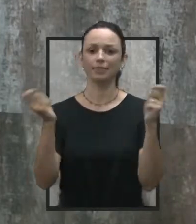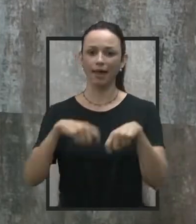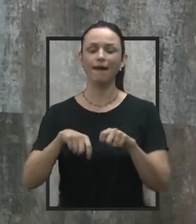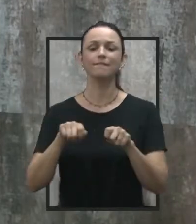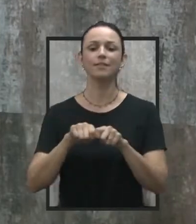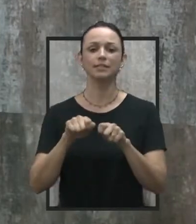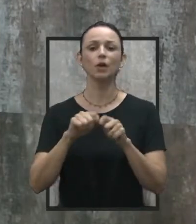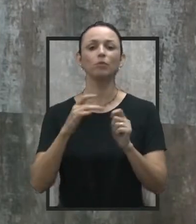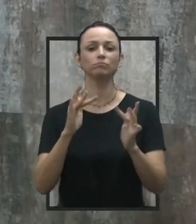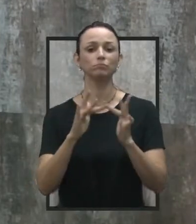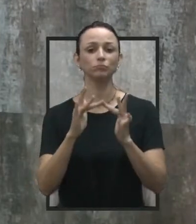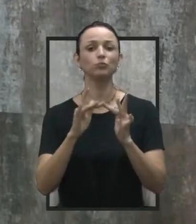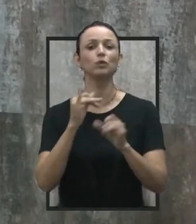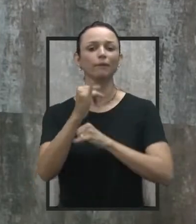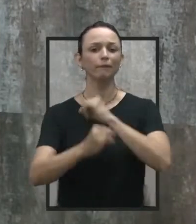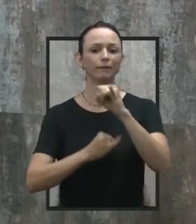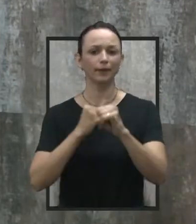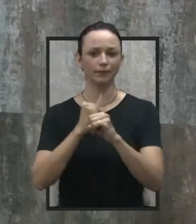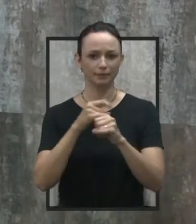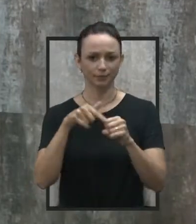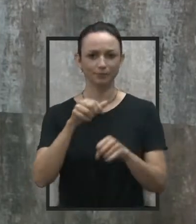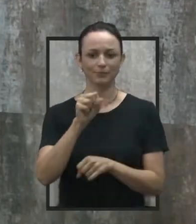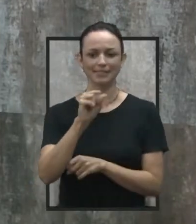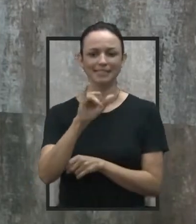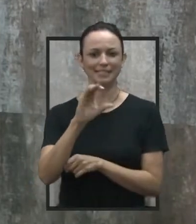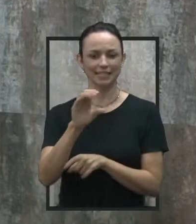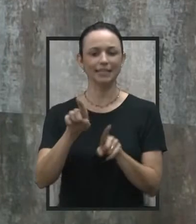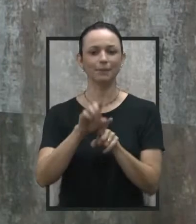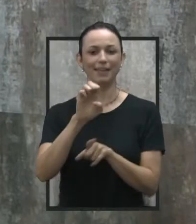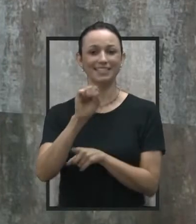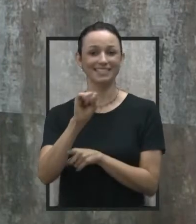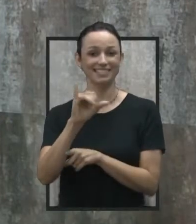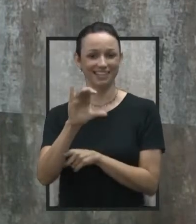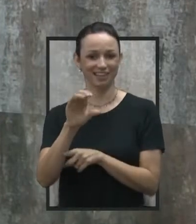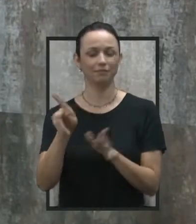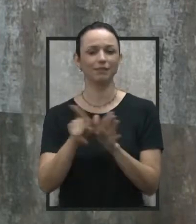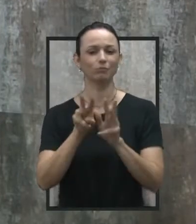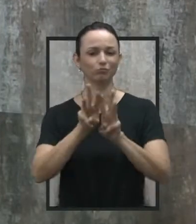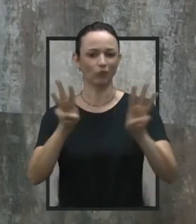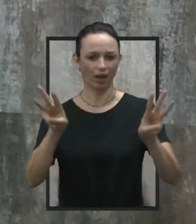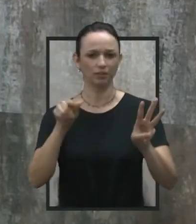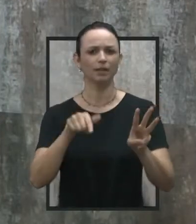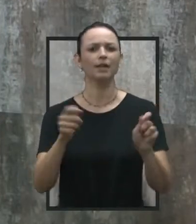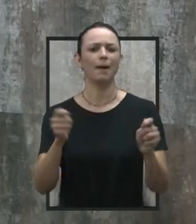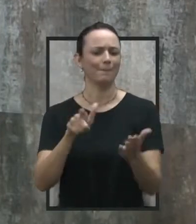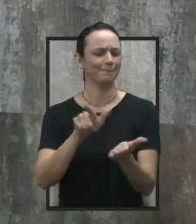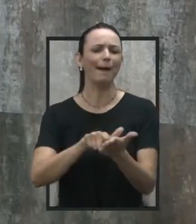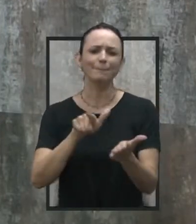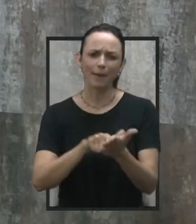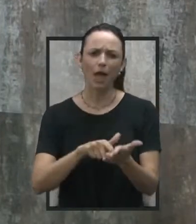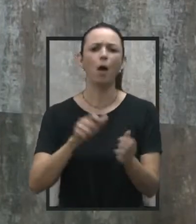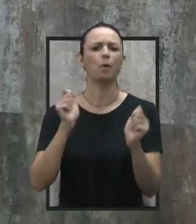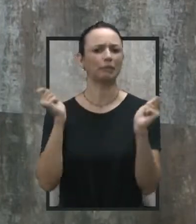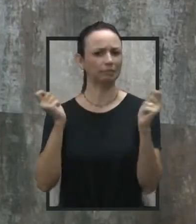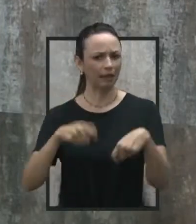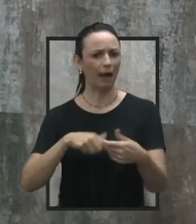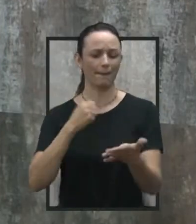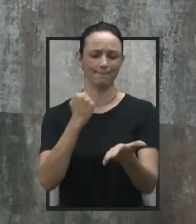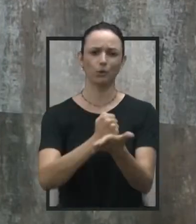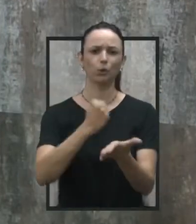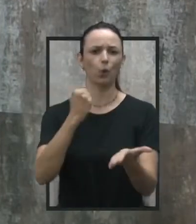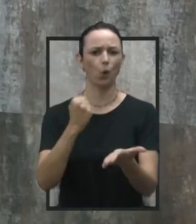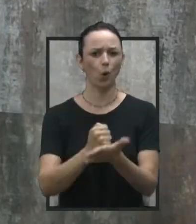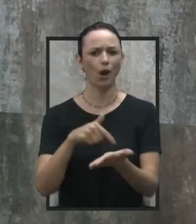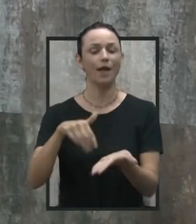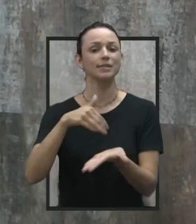isso pelos meios de contato eletrônico. O sistema SIC, ESIC, podem trazer em papel e fazer protocolo na